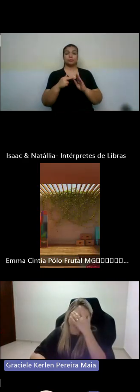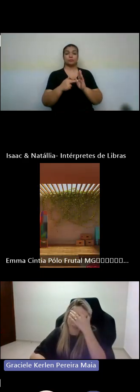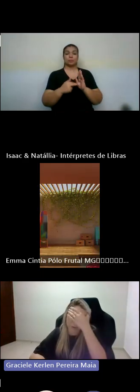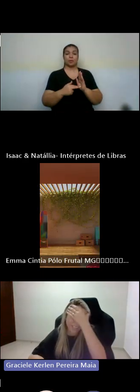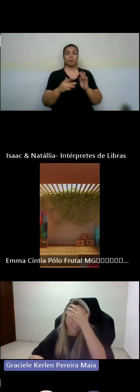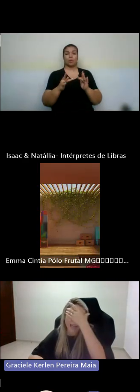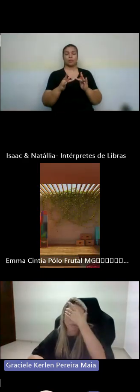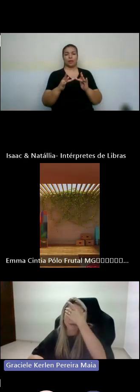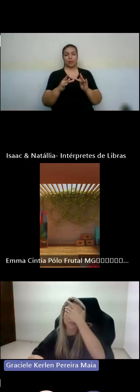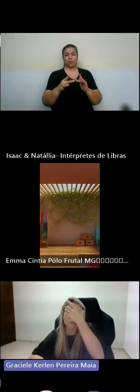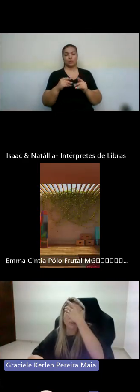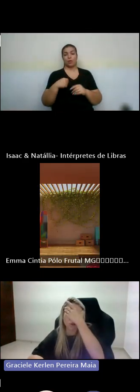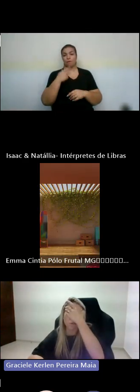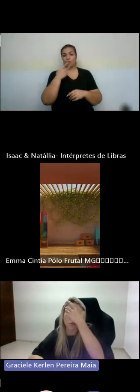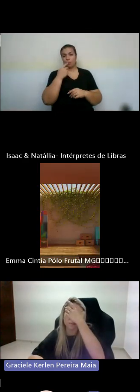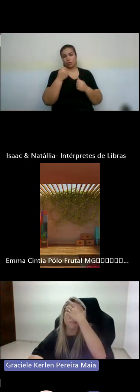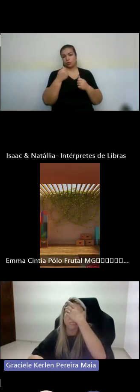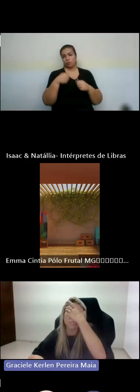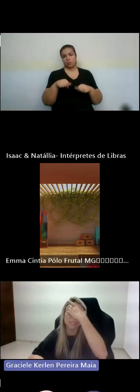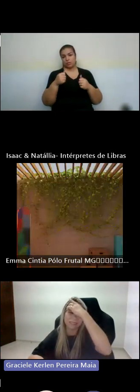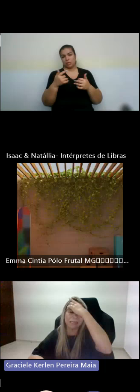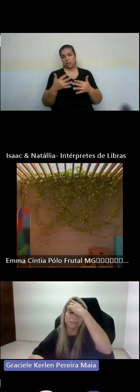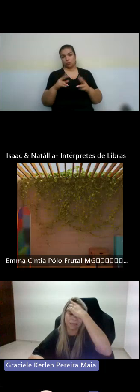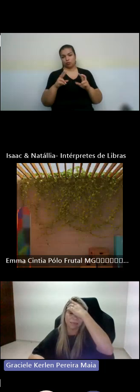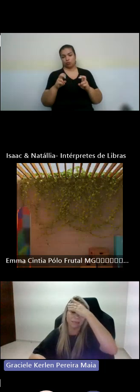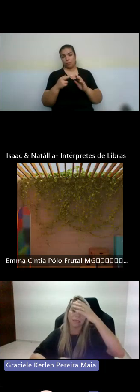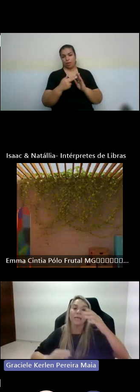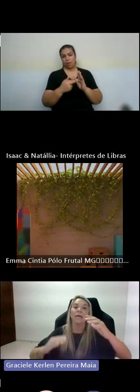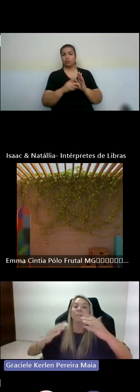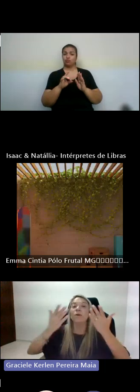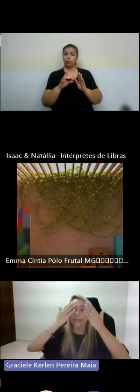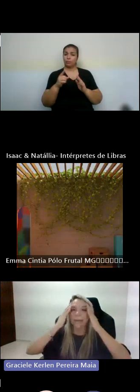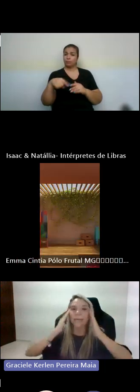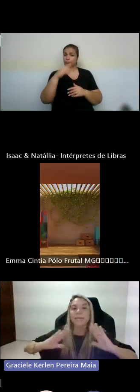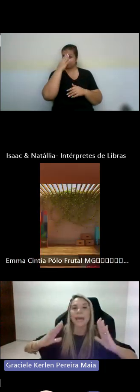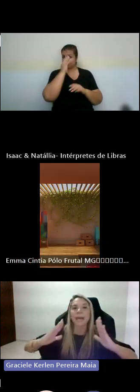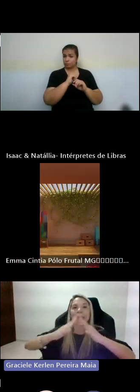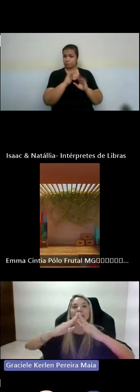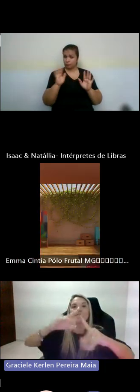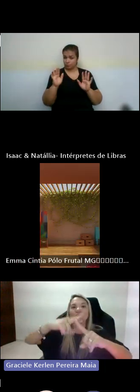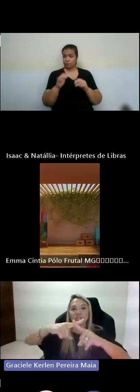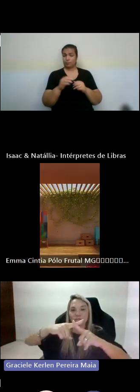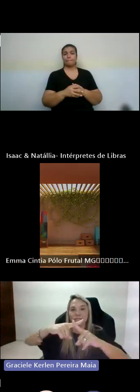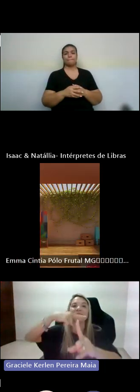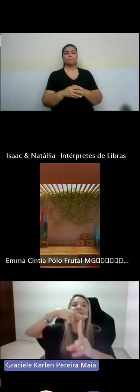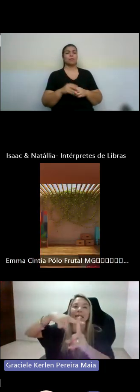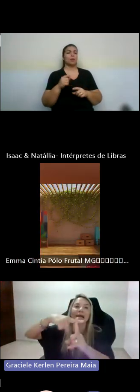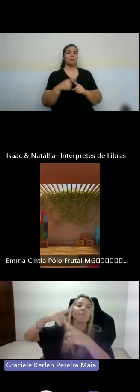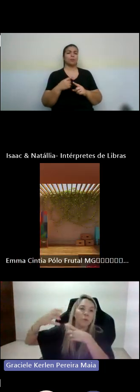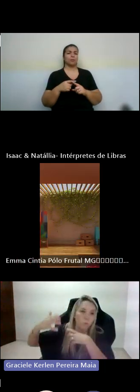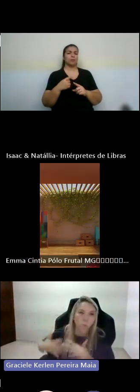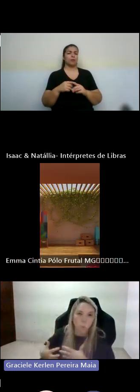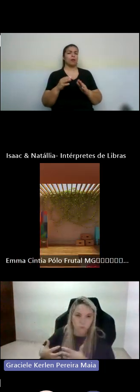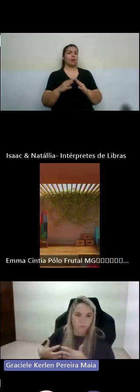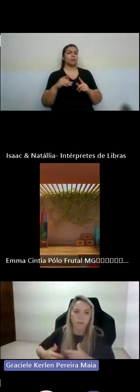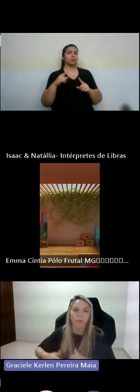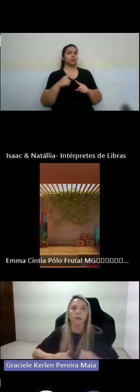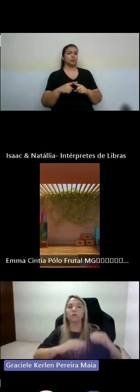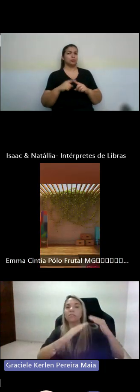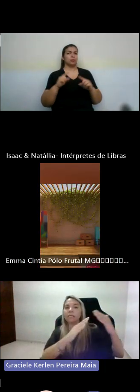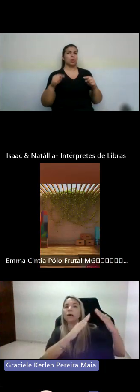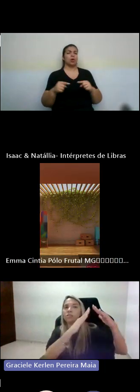Eu disse que não ia entrar, mas só um pouquinho para vocês entenderem. Por que é casa X, mas tem a ver com